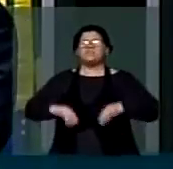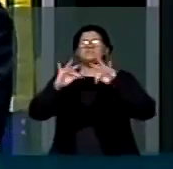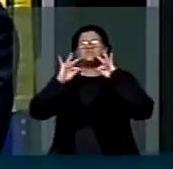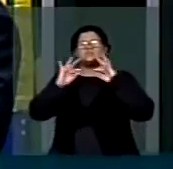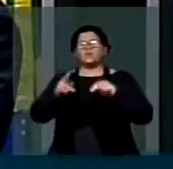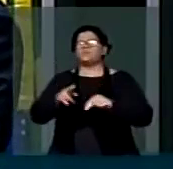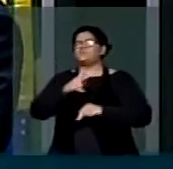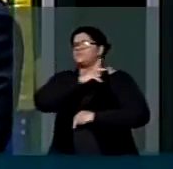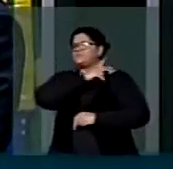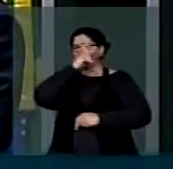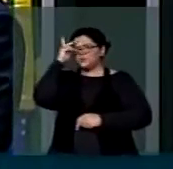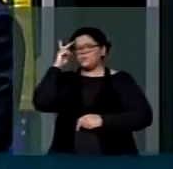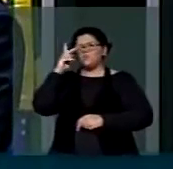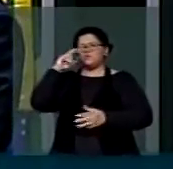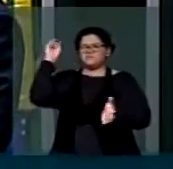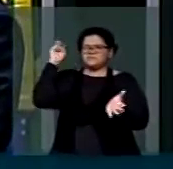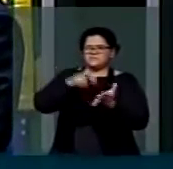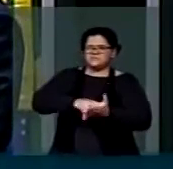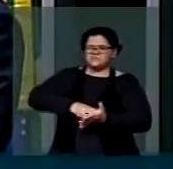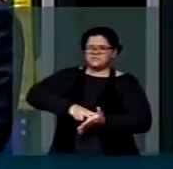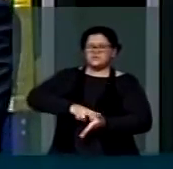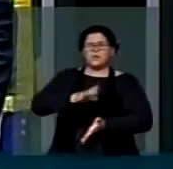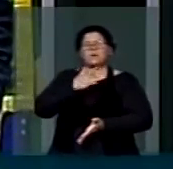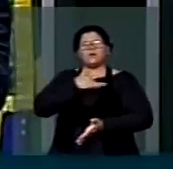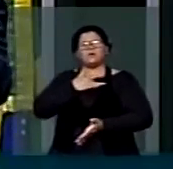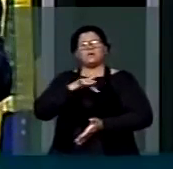submetidas a estados